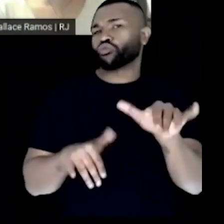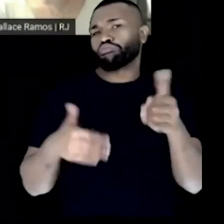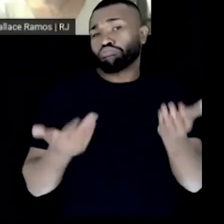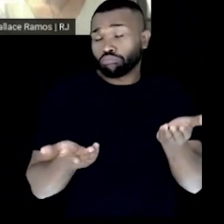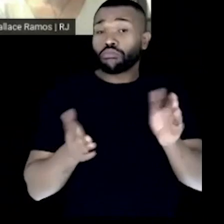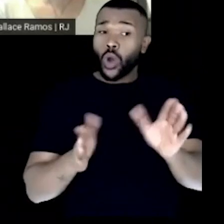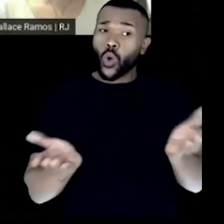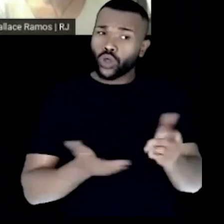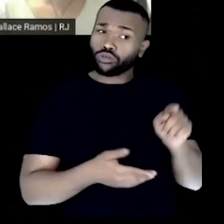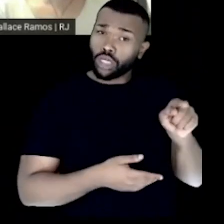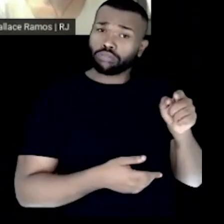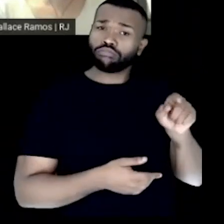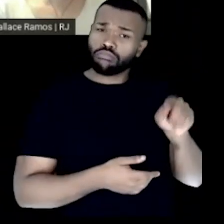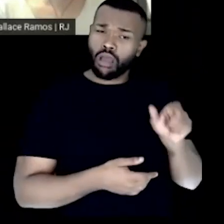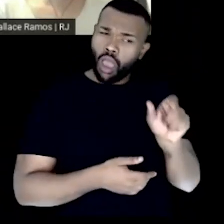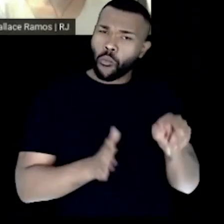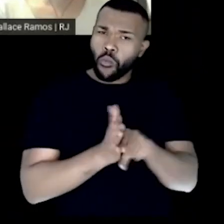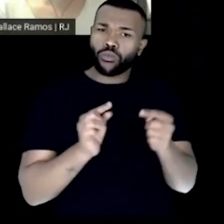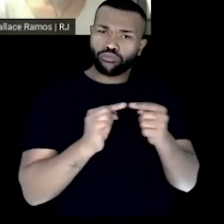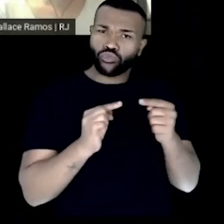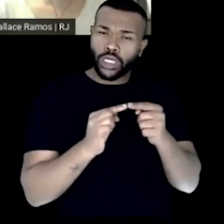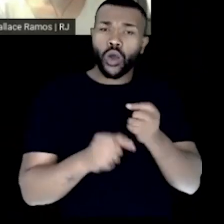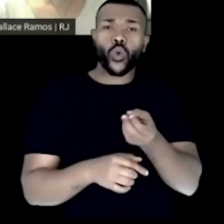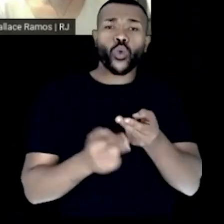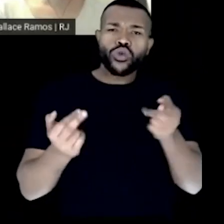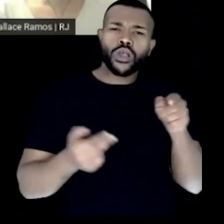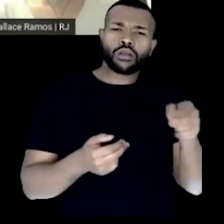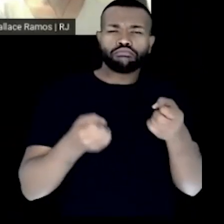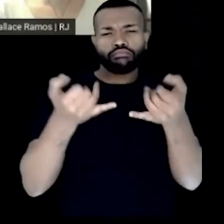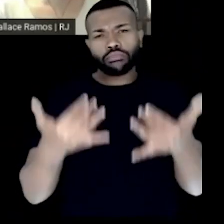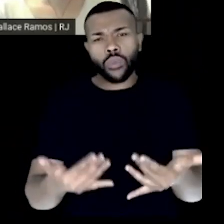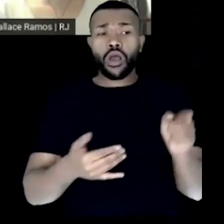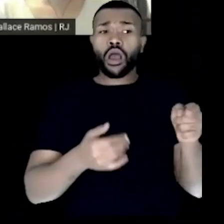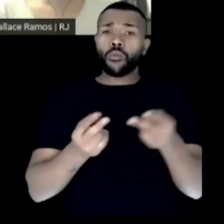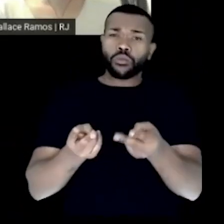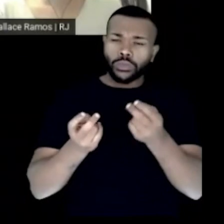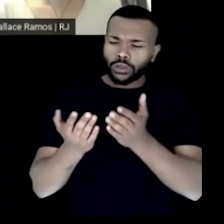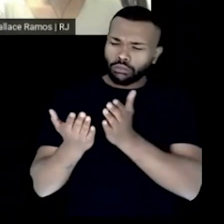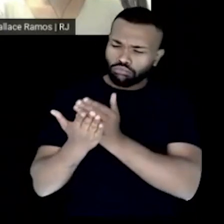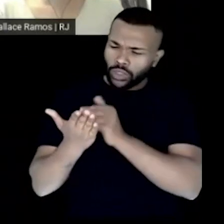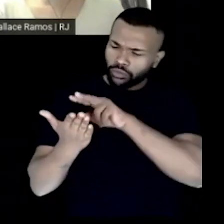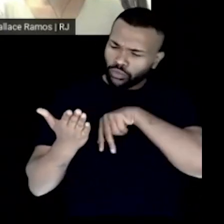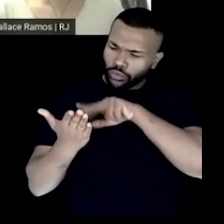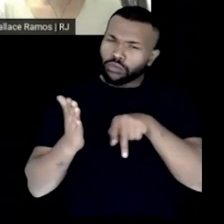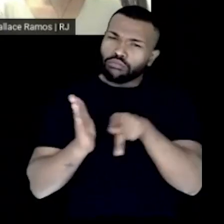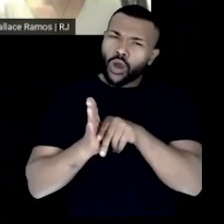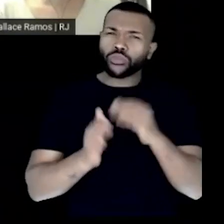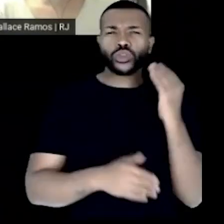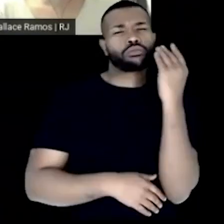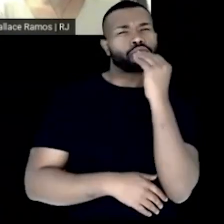vai acontecer com eles no futuro. Mas hoje eles se entendem assim. E uma das coisas que eles comentaram é que eles viam muito em